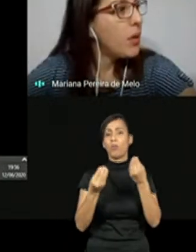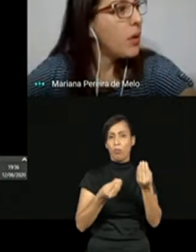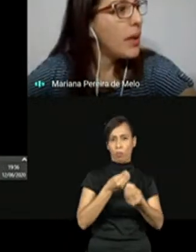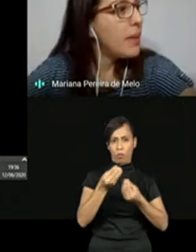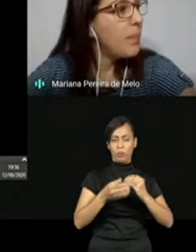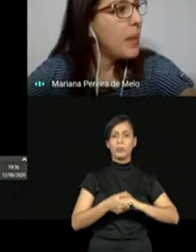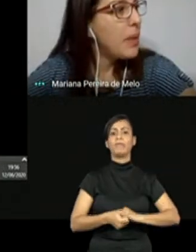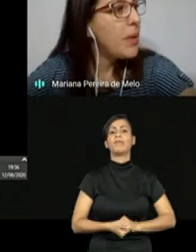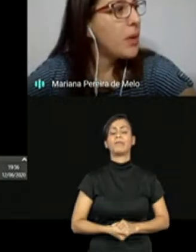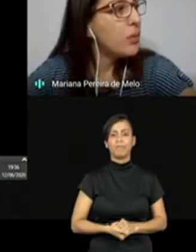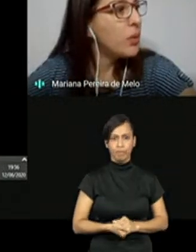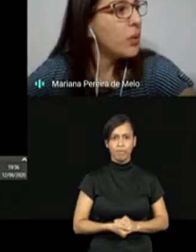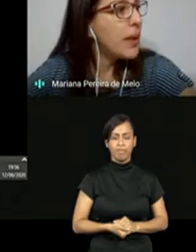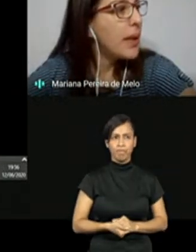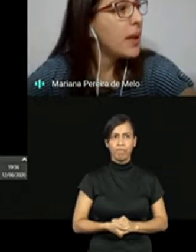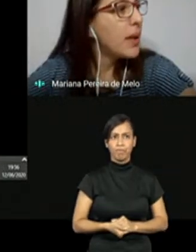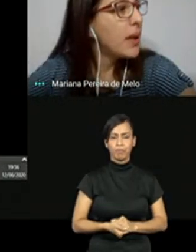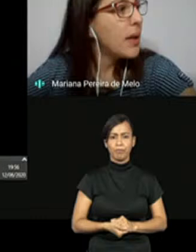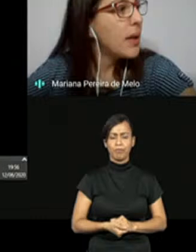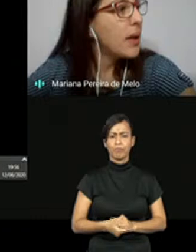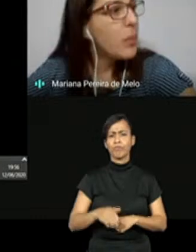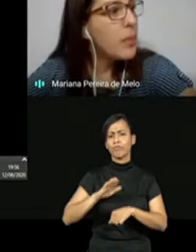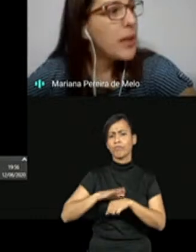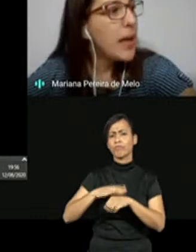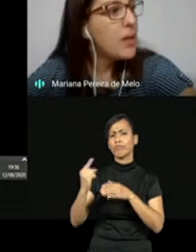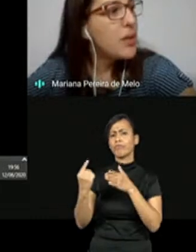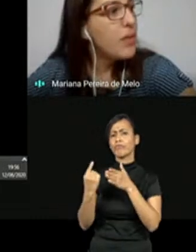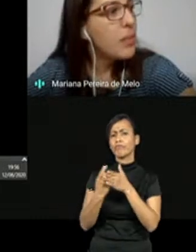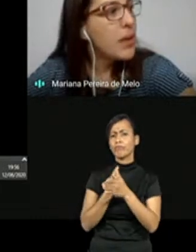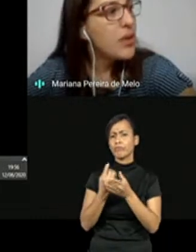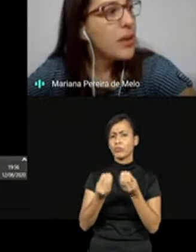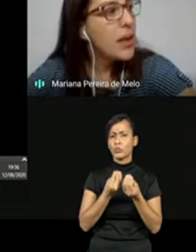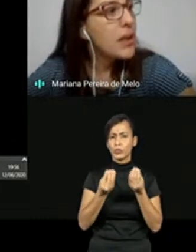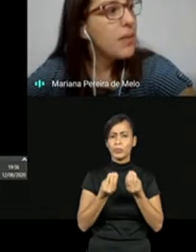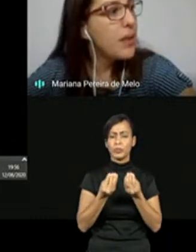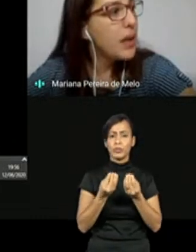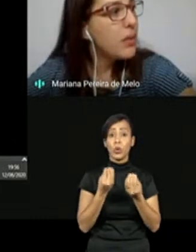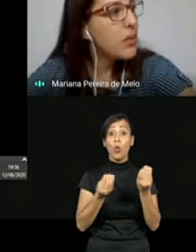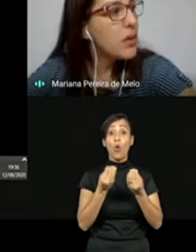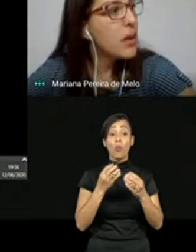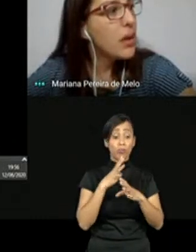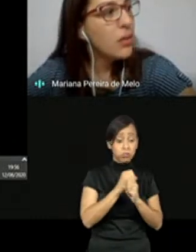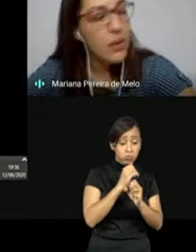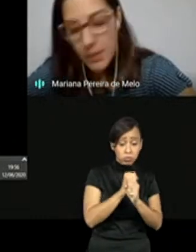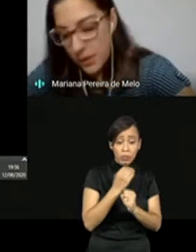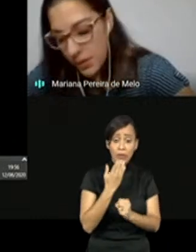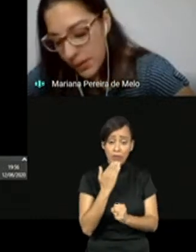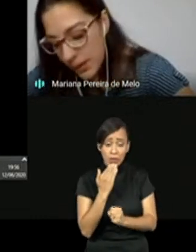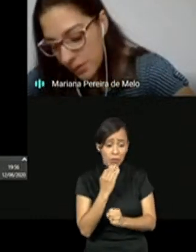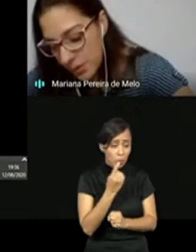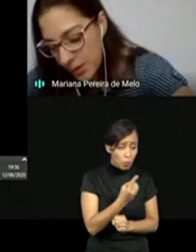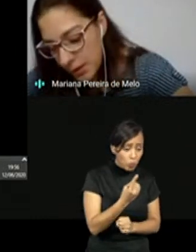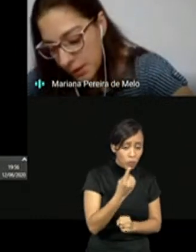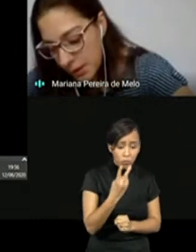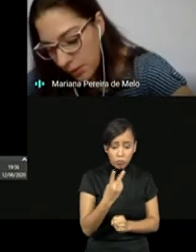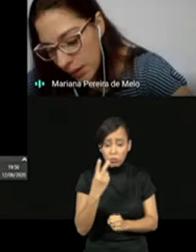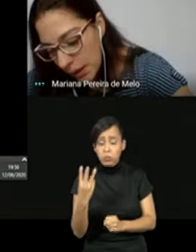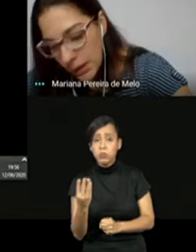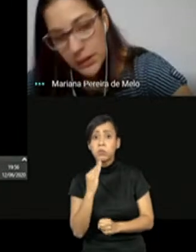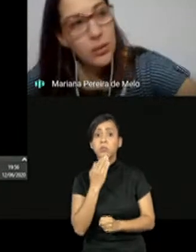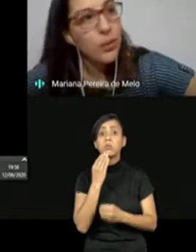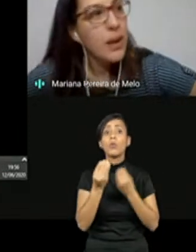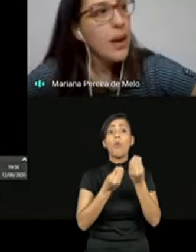exemplo, ele perguntou, né? Calcule a probabilidade de haver mais de 3 defeitos em 2 metros quadrados de